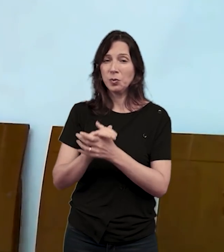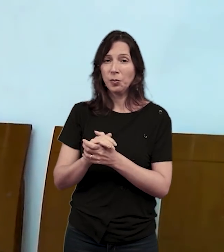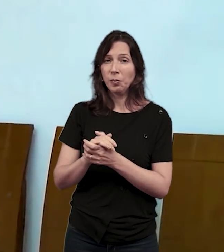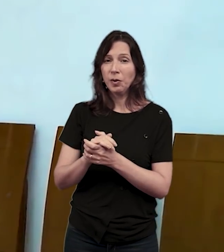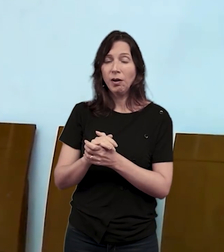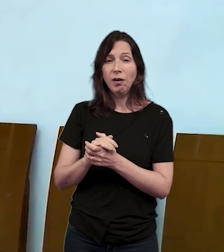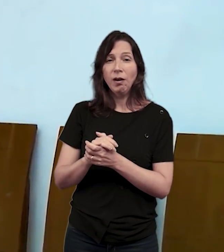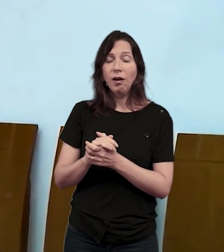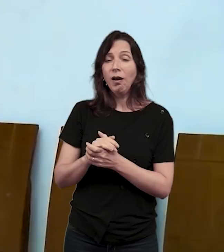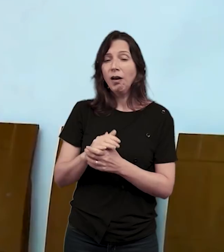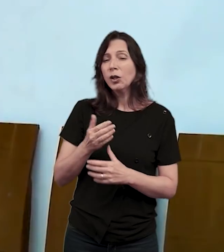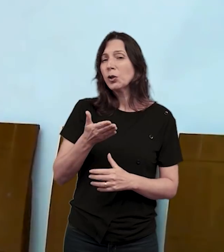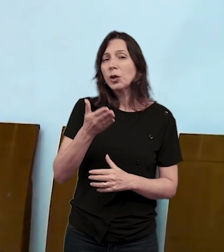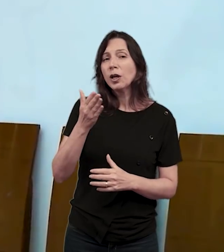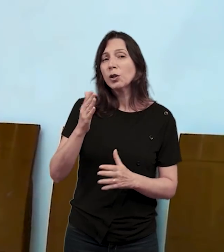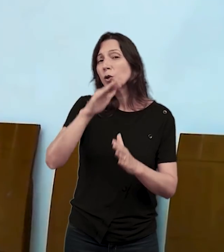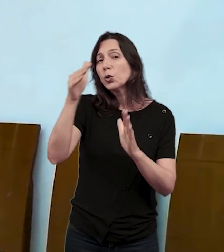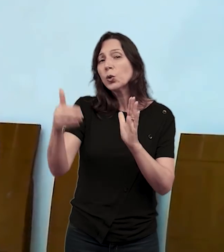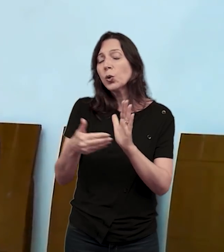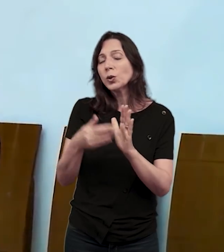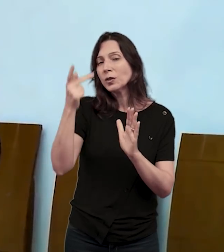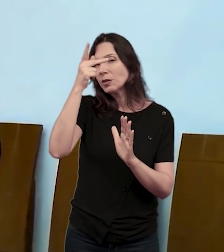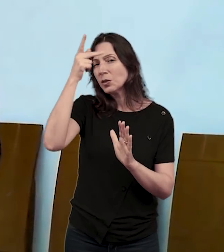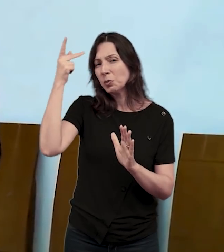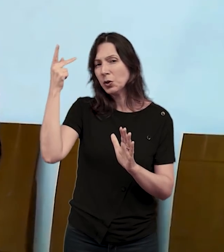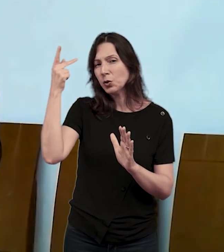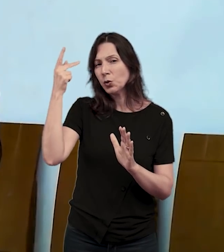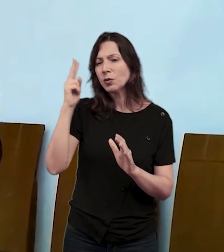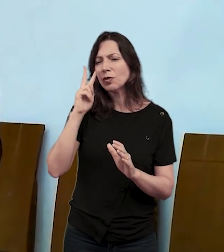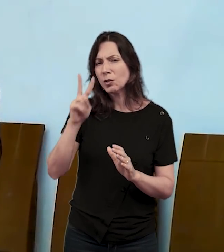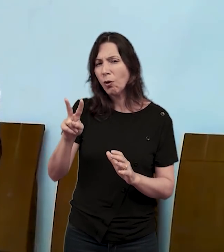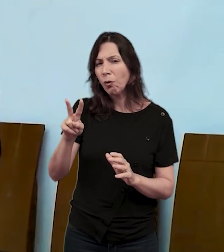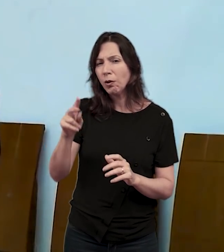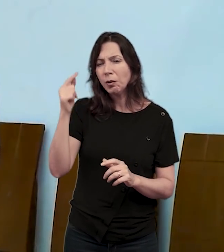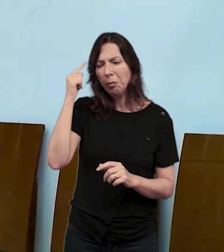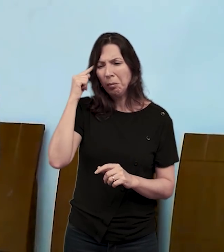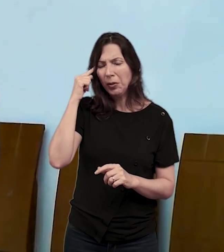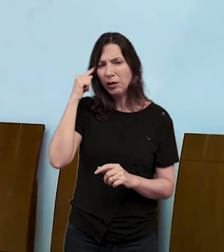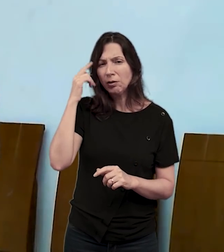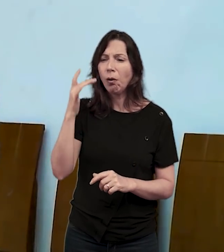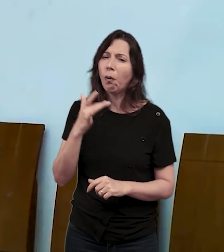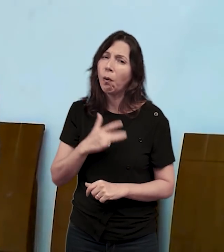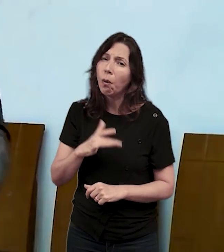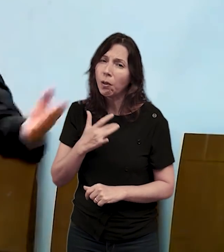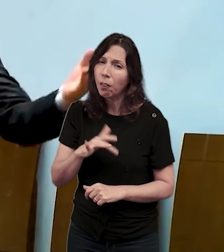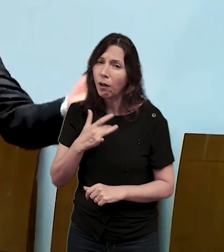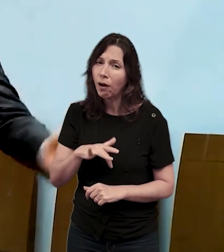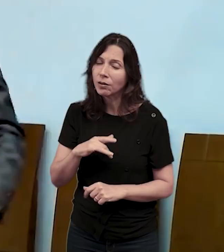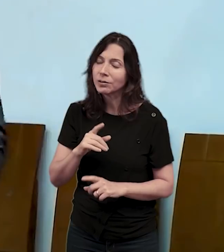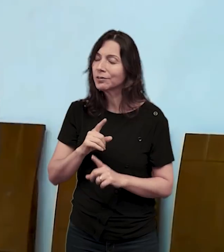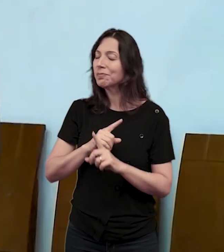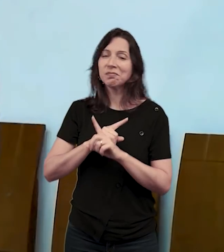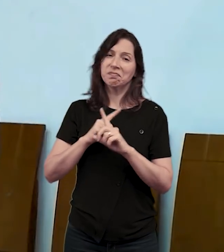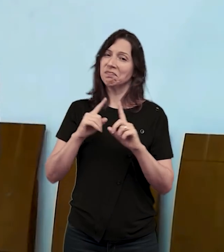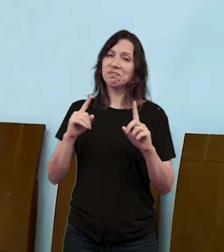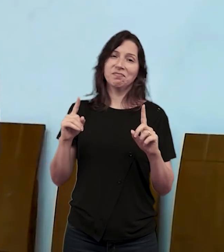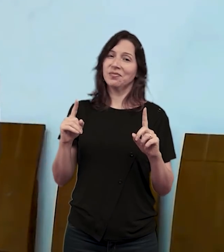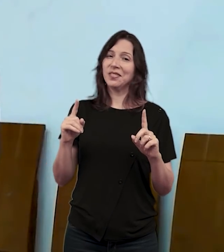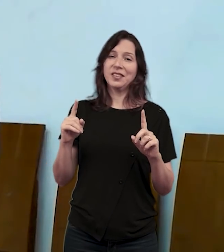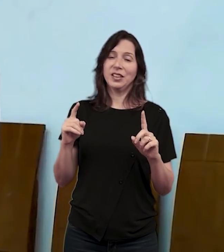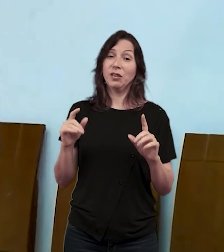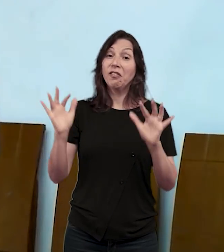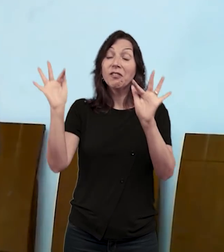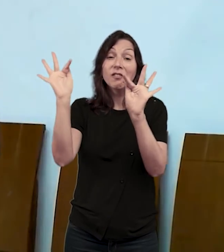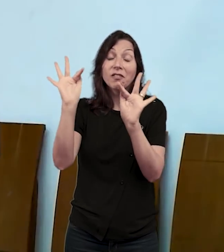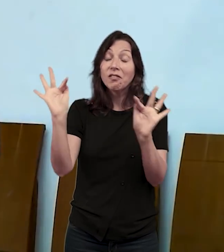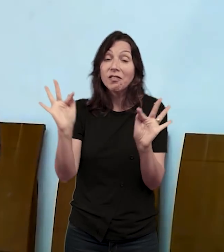Miseravelmente coitadas? Não. Absolutamente não. Bem-aventuradas.